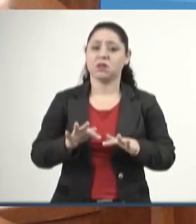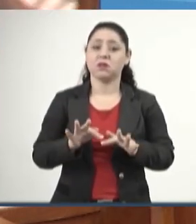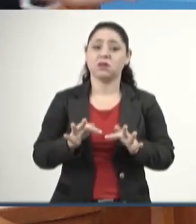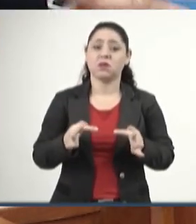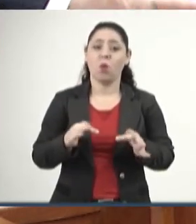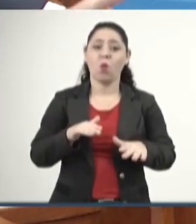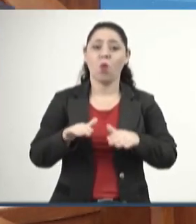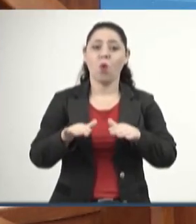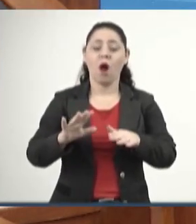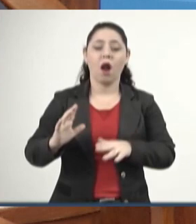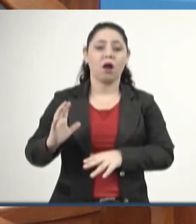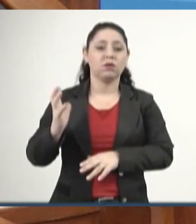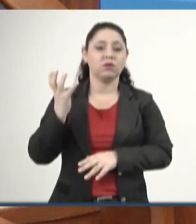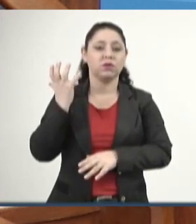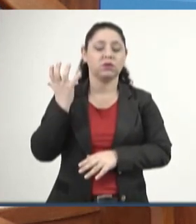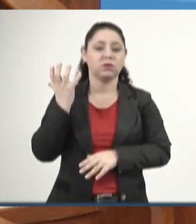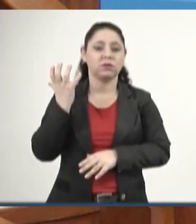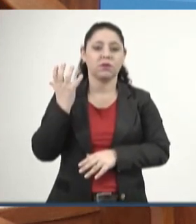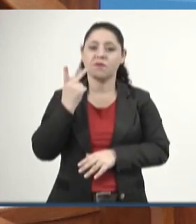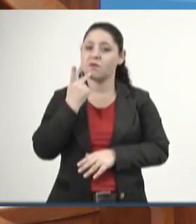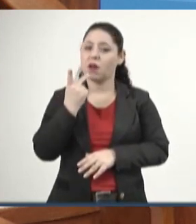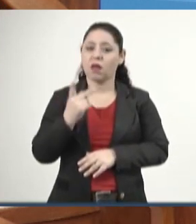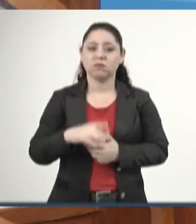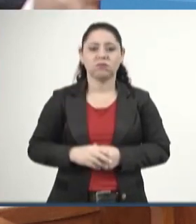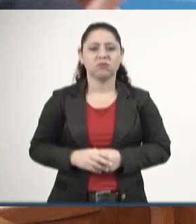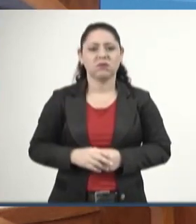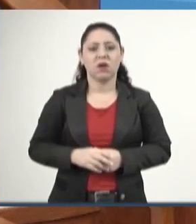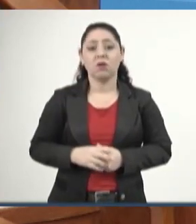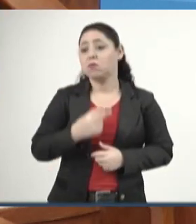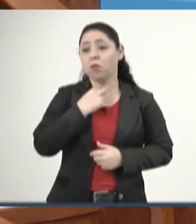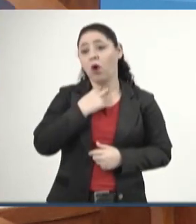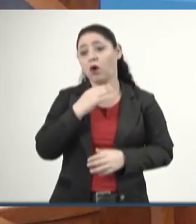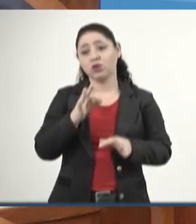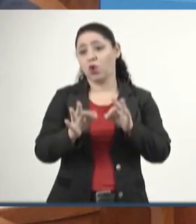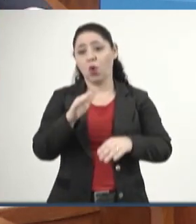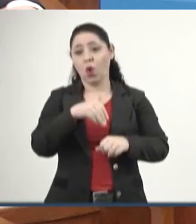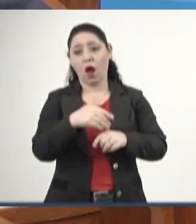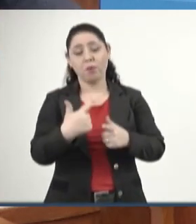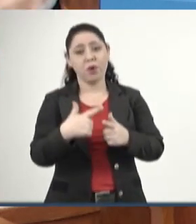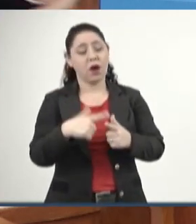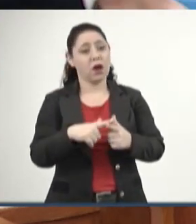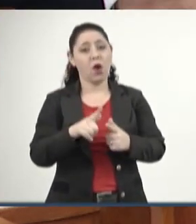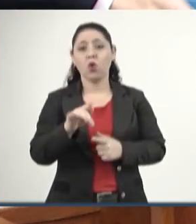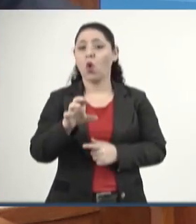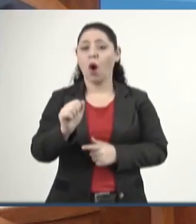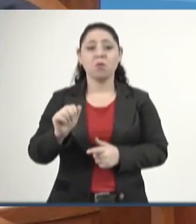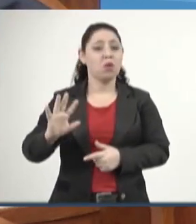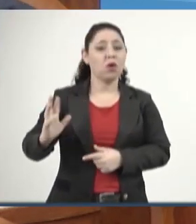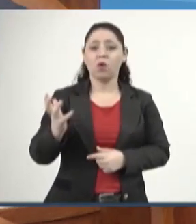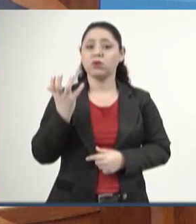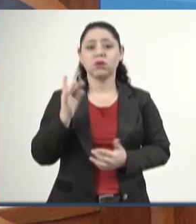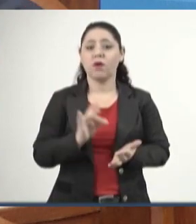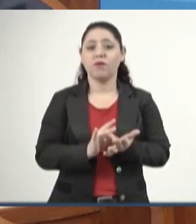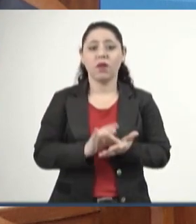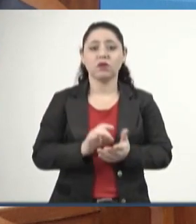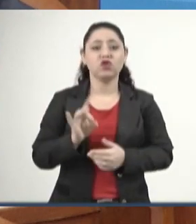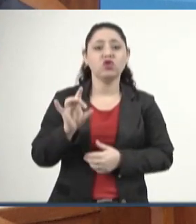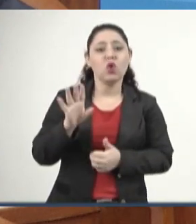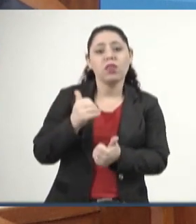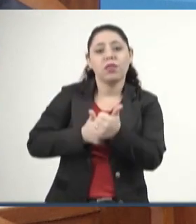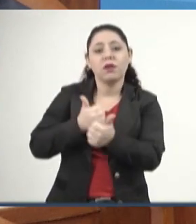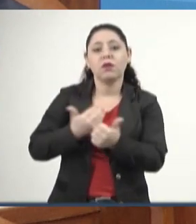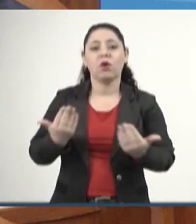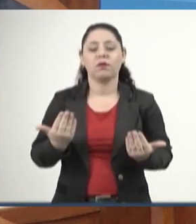minimizando os atos golpistas e dizendo, olha, não dá para condenar porque o golpe não se concretizou,